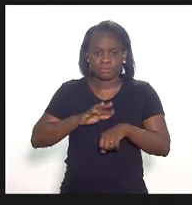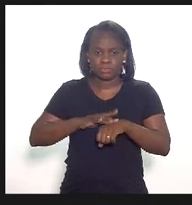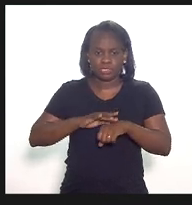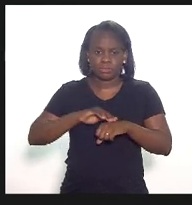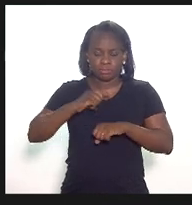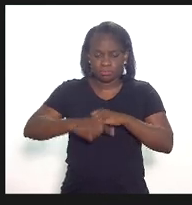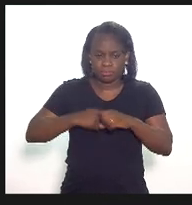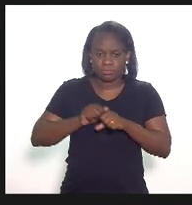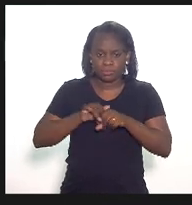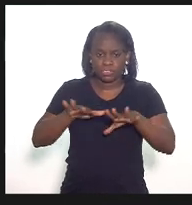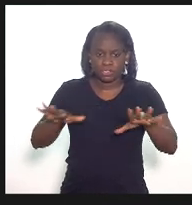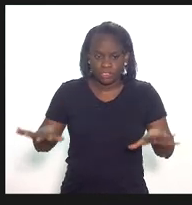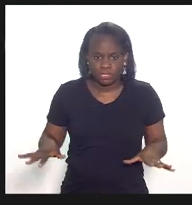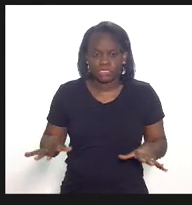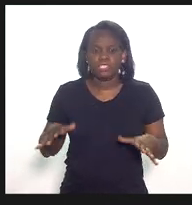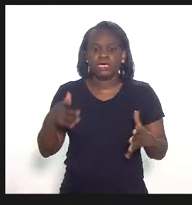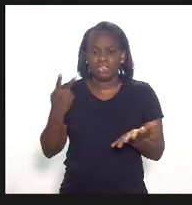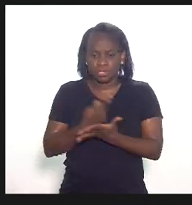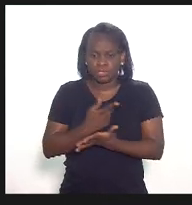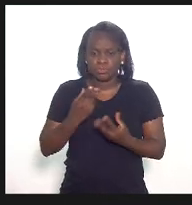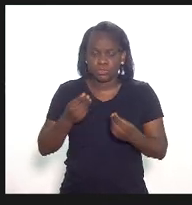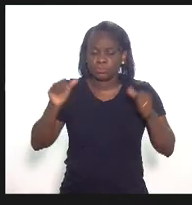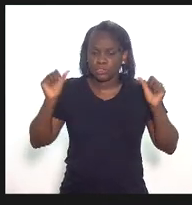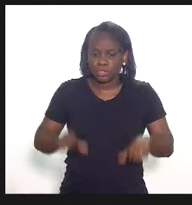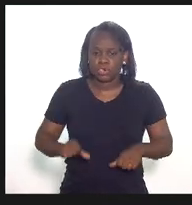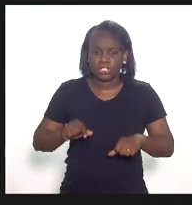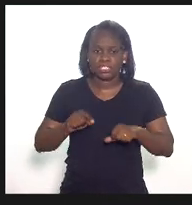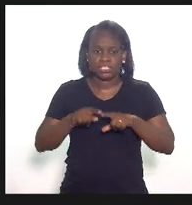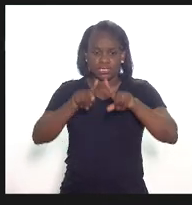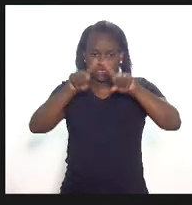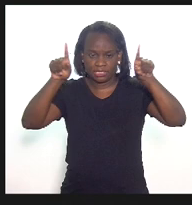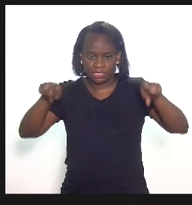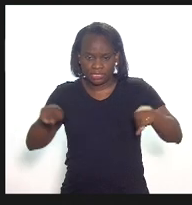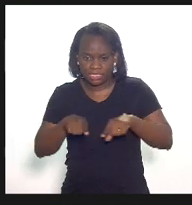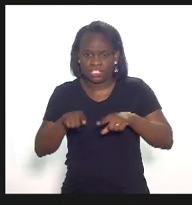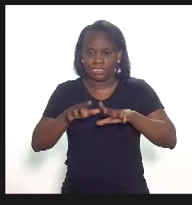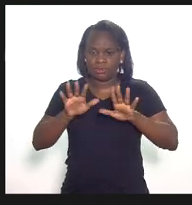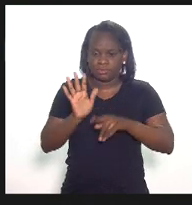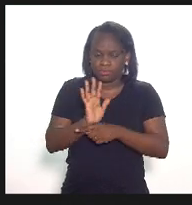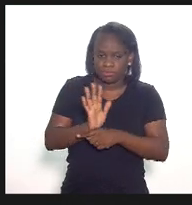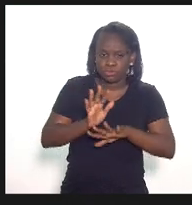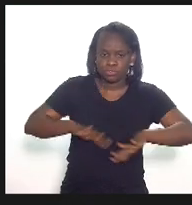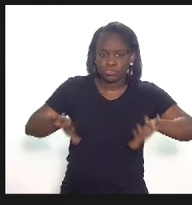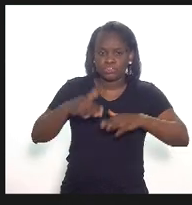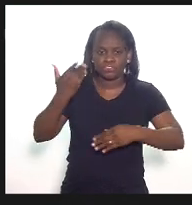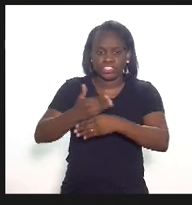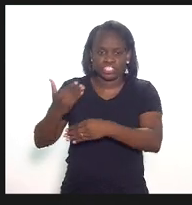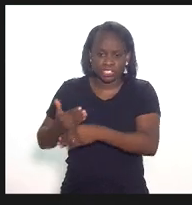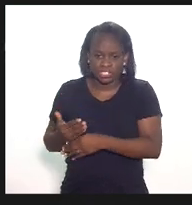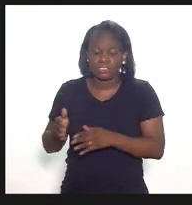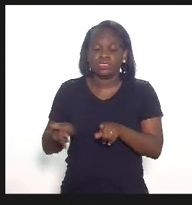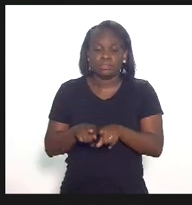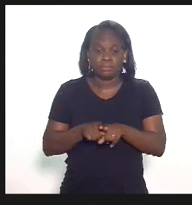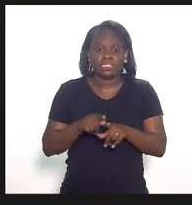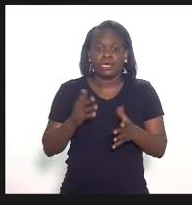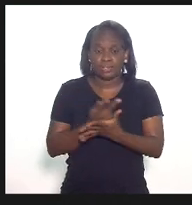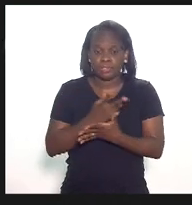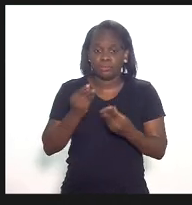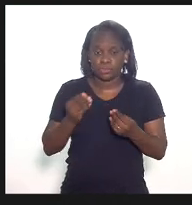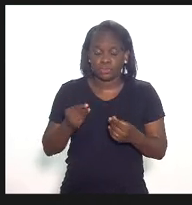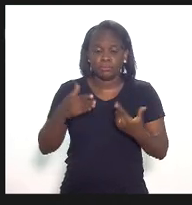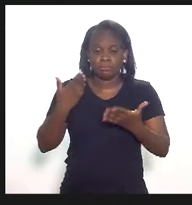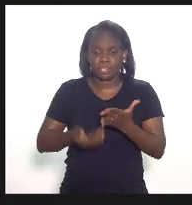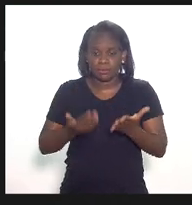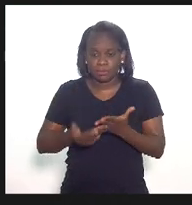drasticamente a situação dos cinemas que estão fechando. Na verdade, se discute abertamente o fim das salas de cinema, a perda eventual